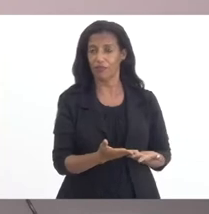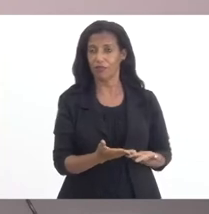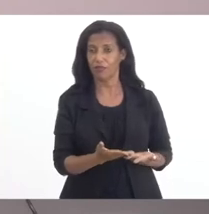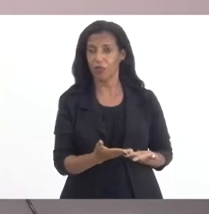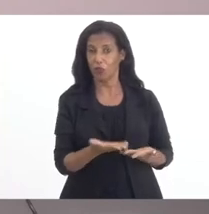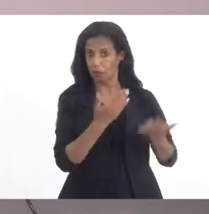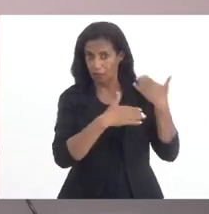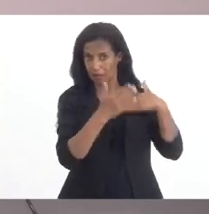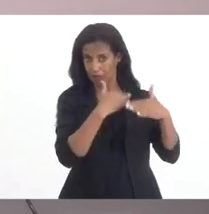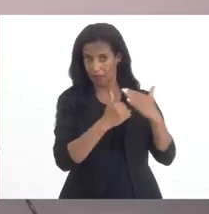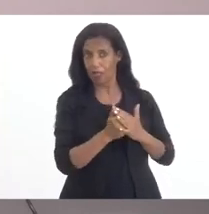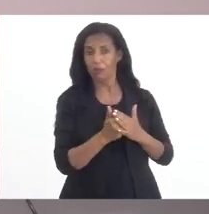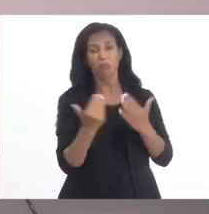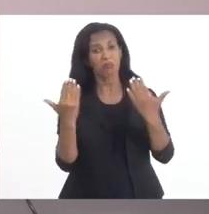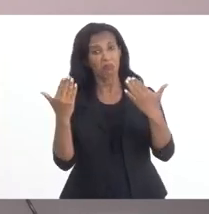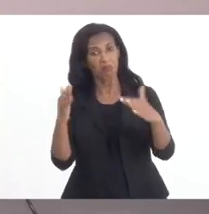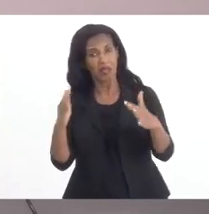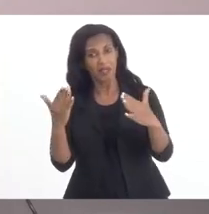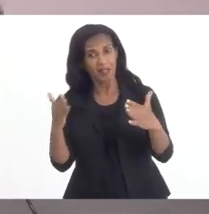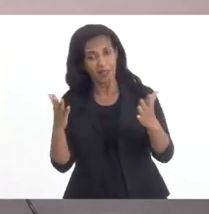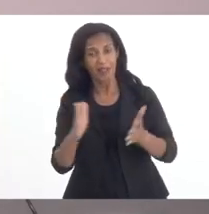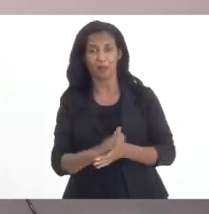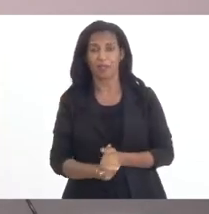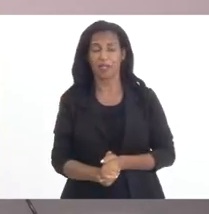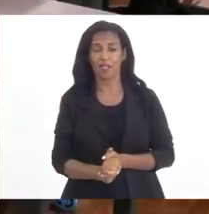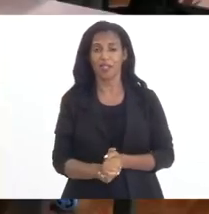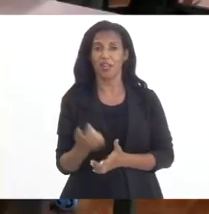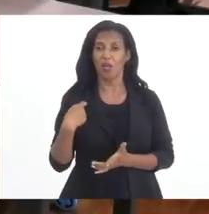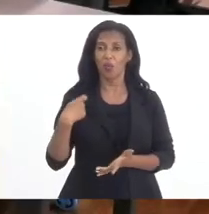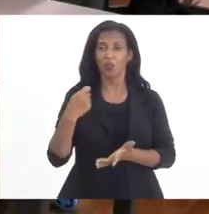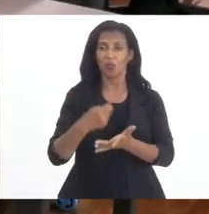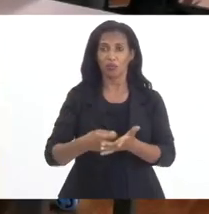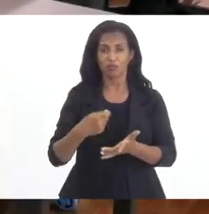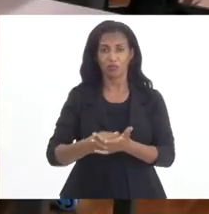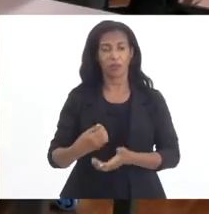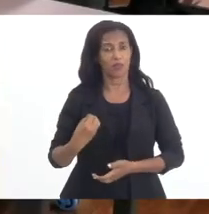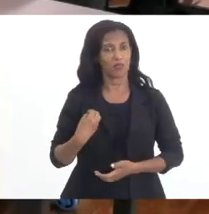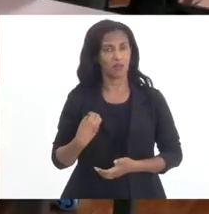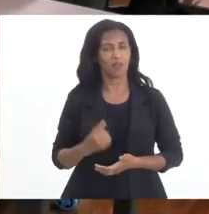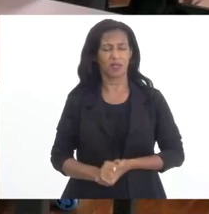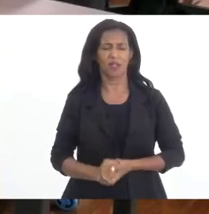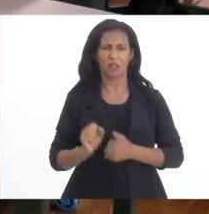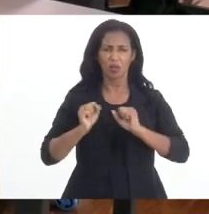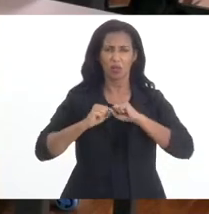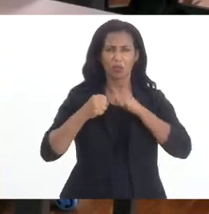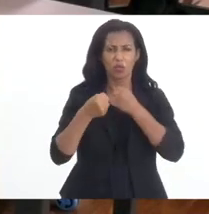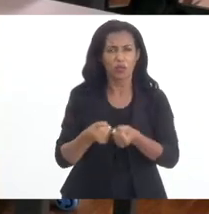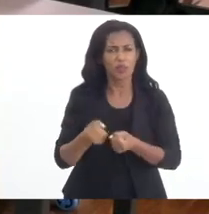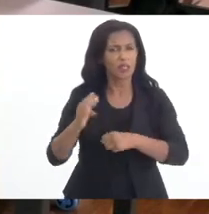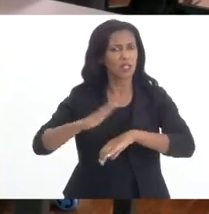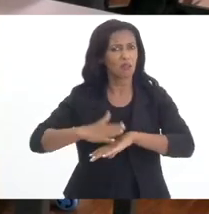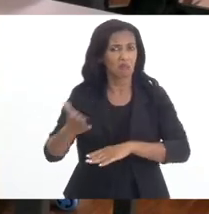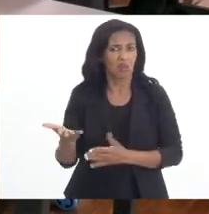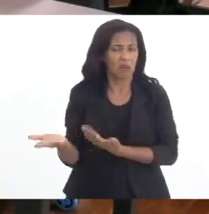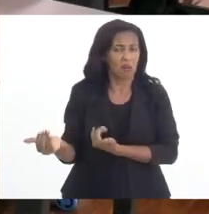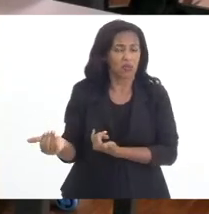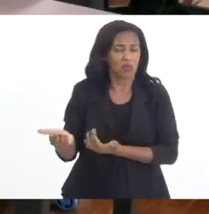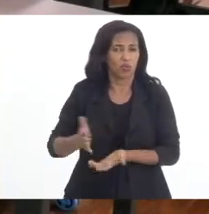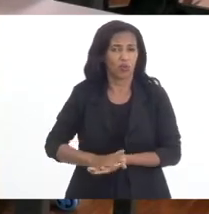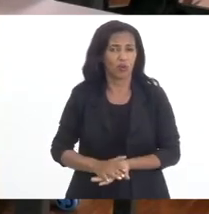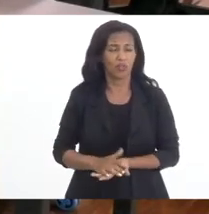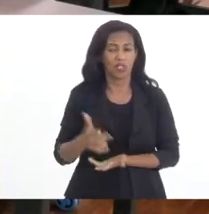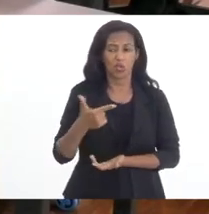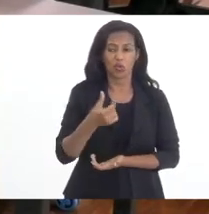no passado, parabéns. Eu lutei pela UESO existir. Eu me desdobrei para isso, eu era muito mais nova. Isso